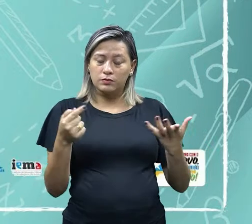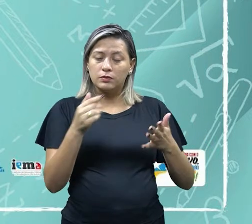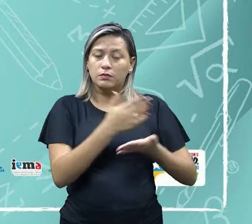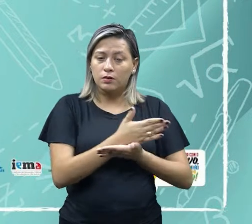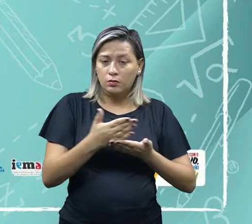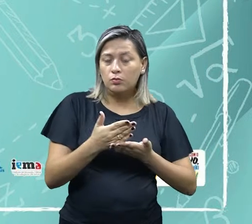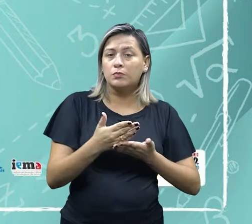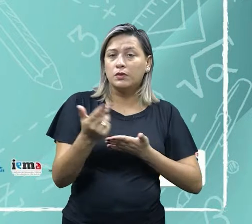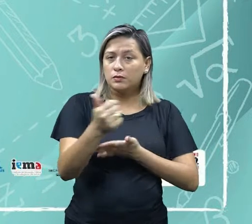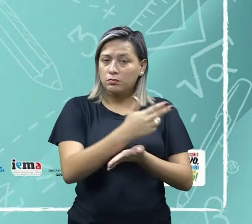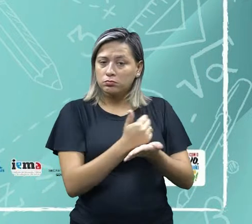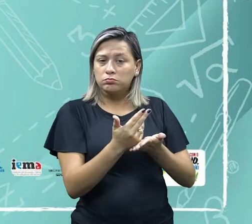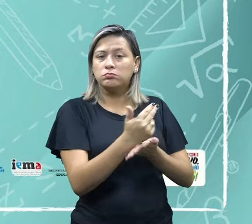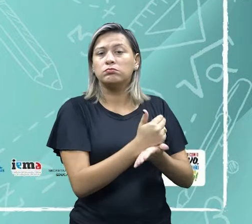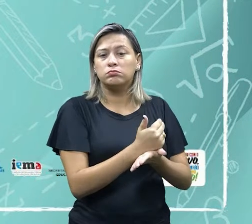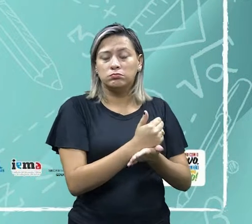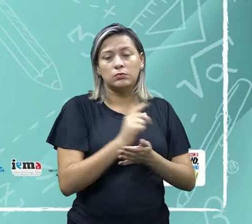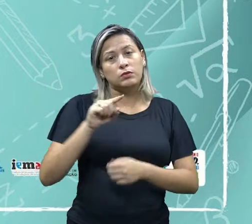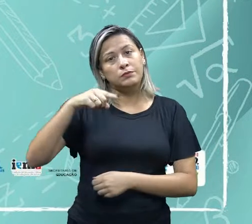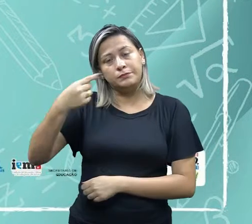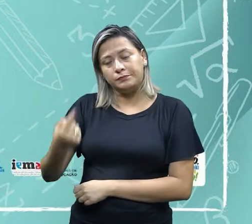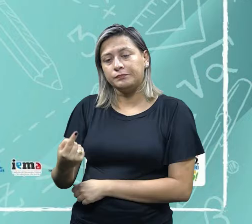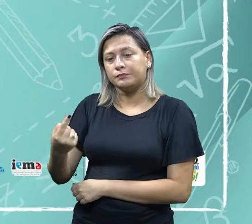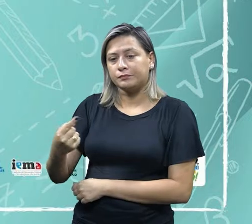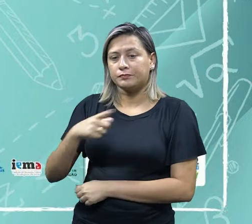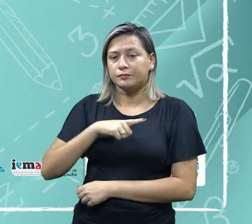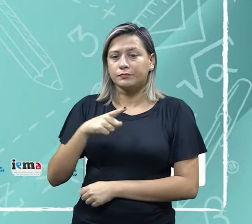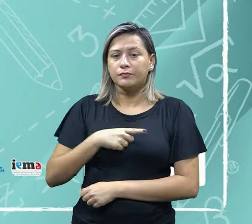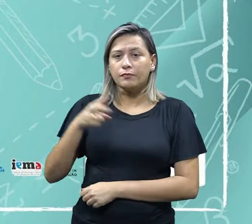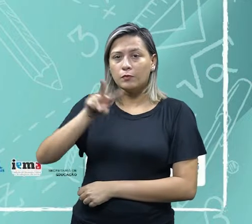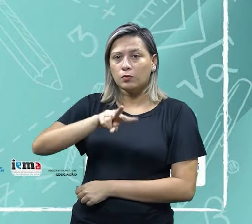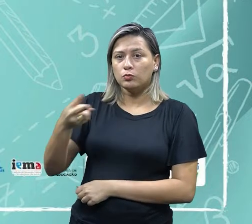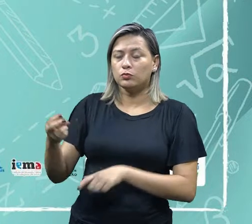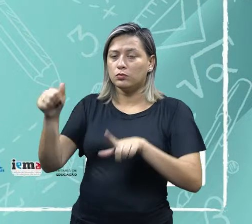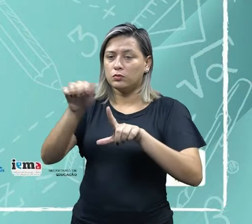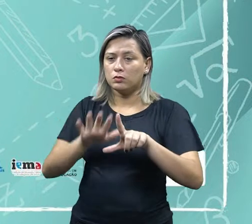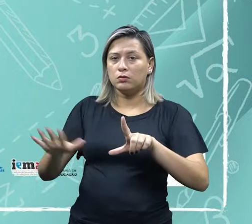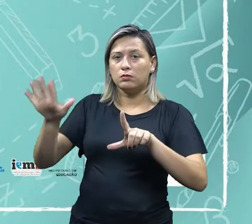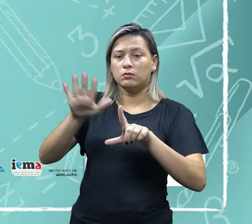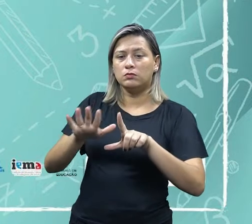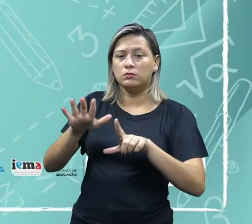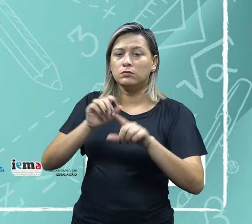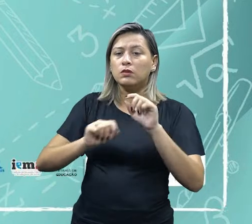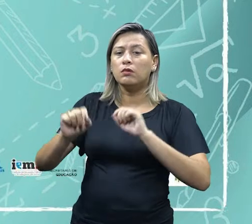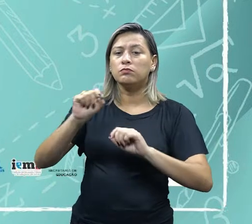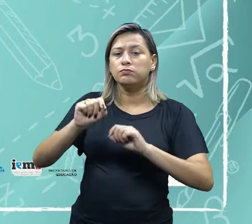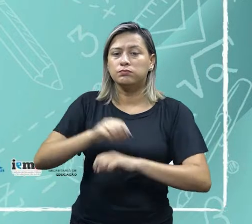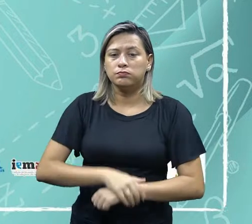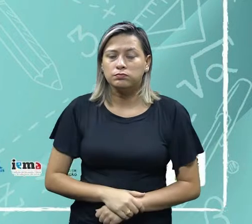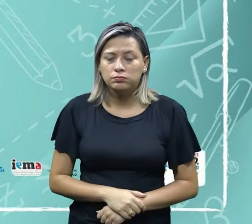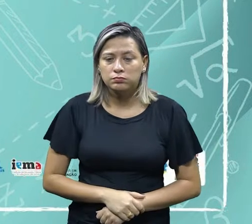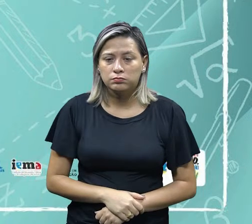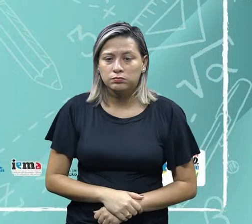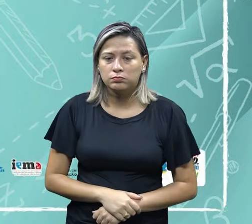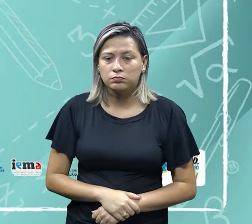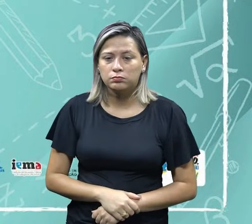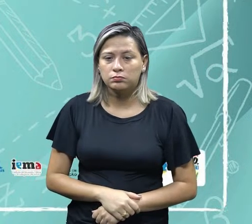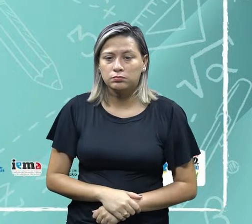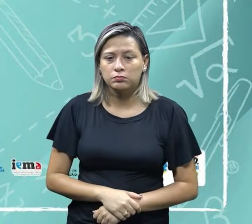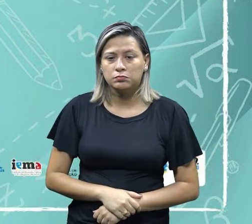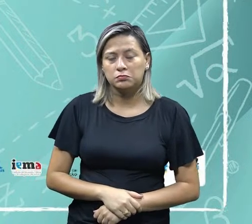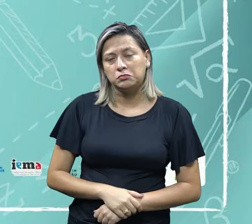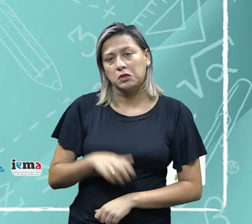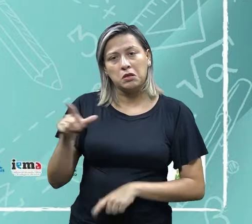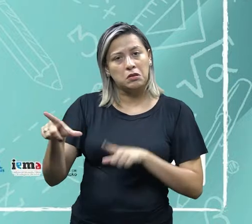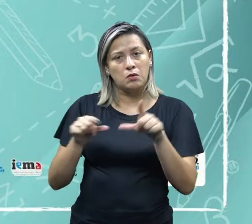vai iniciar o seu trabalho. Logo depois nós temos esses dois layouts, que são